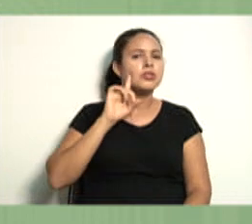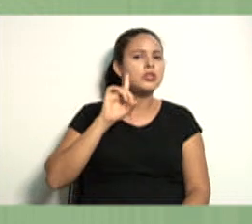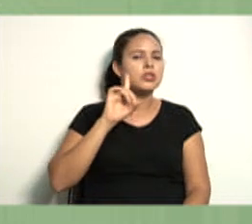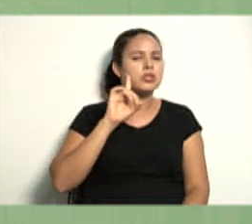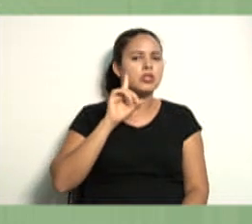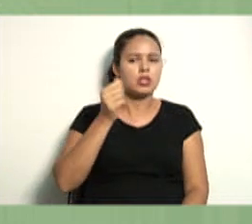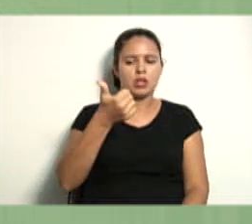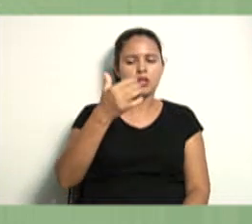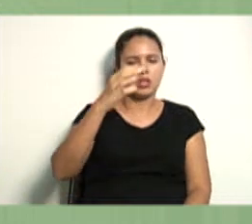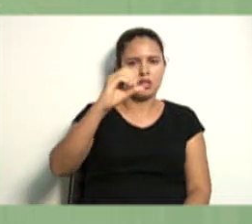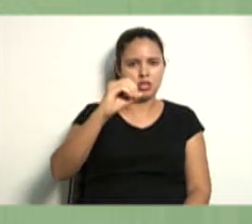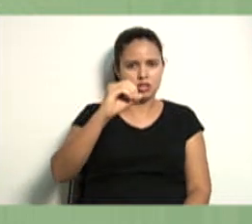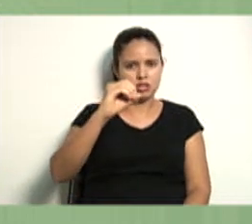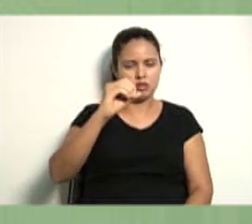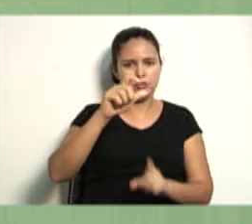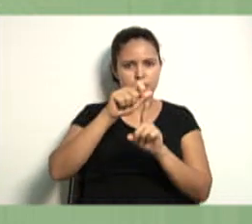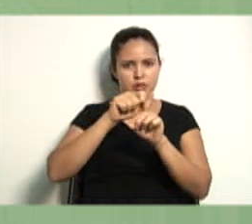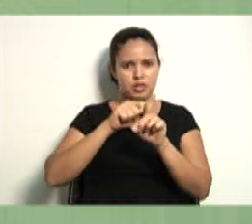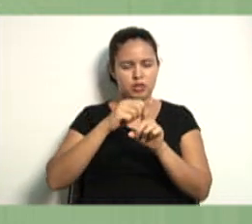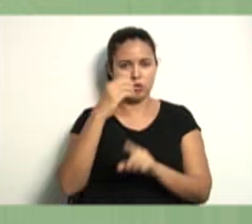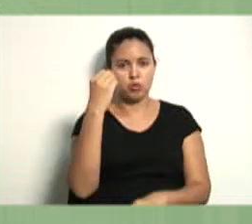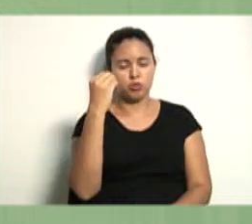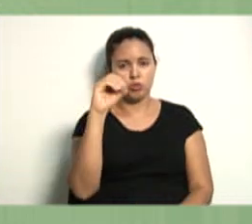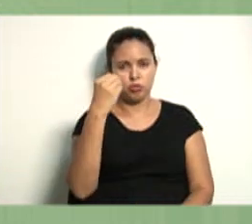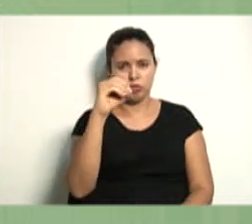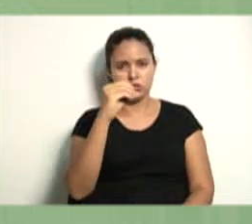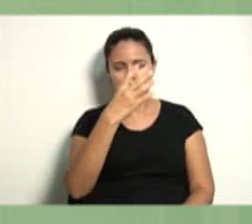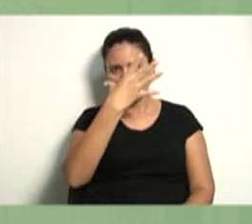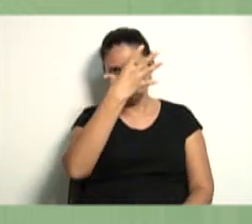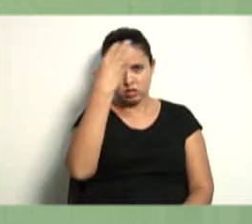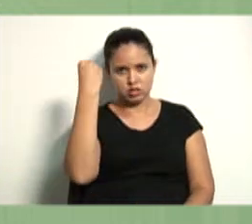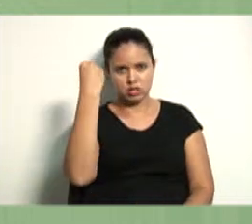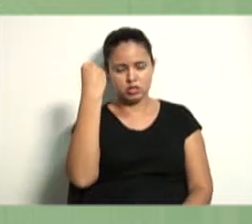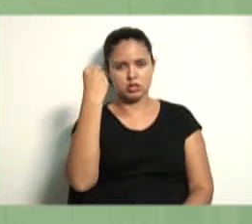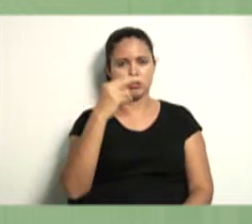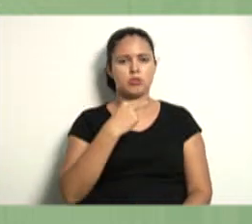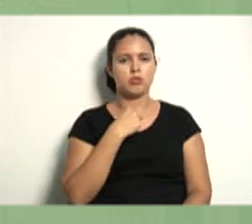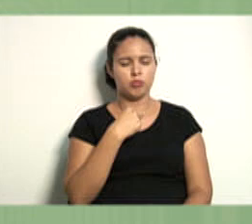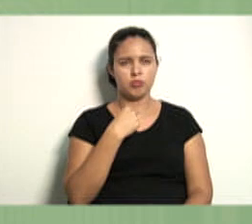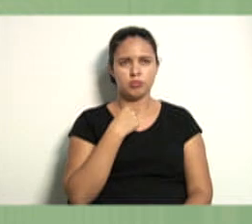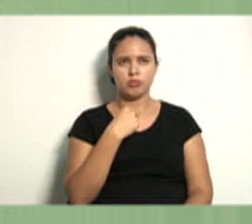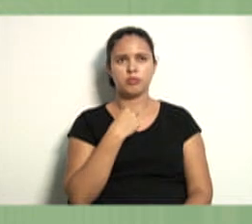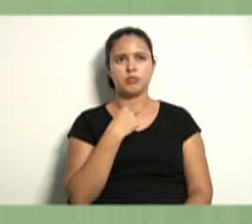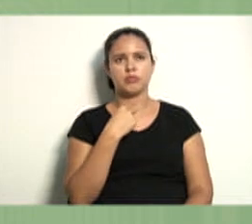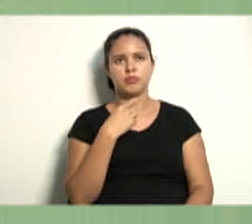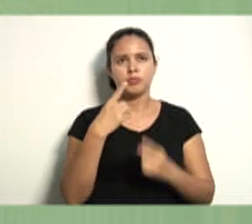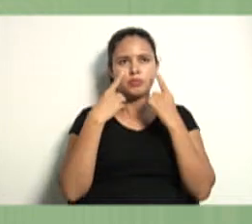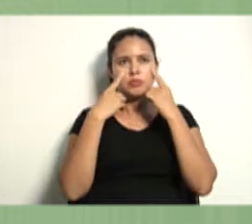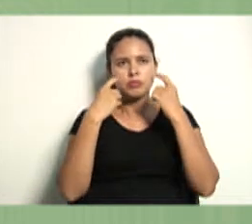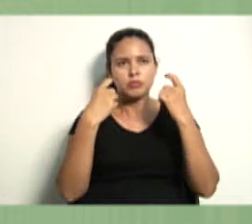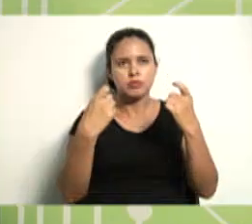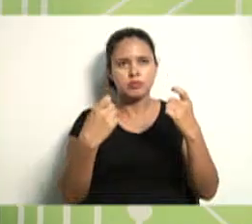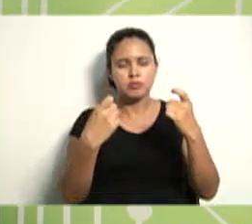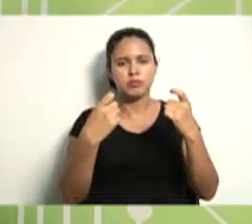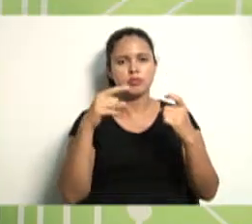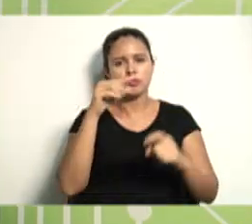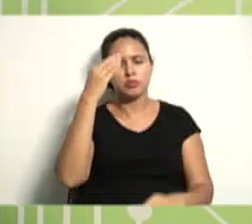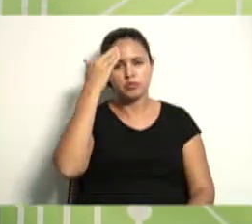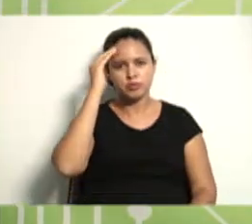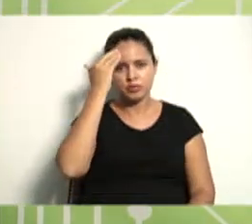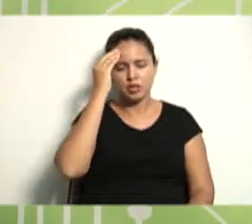Não esqueçam. Espero que essa atividade seja muito interessante para vocês, que vocês realmente